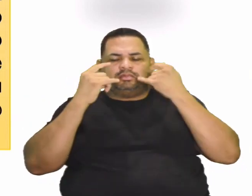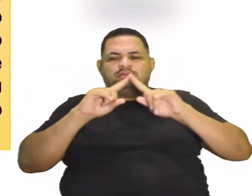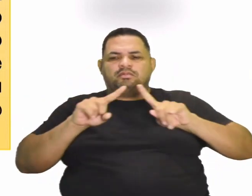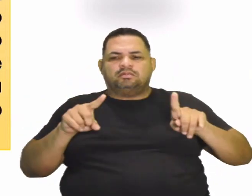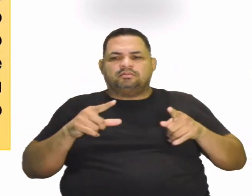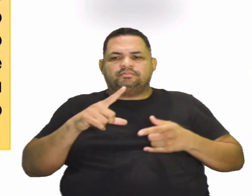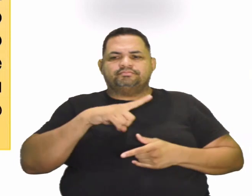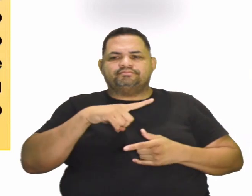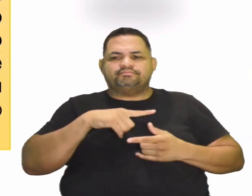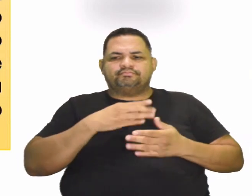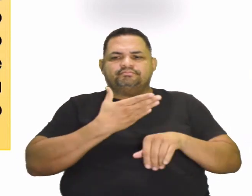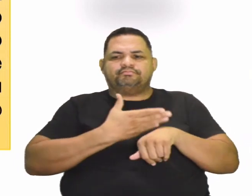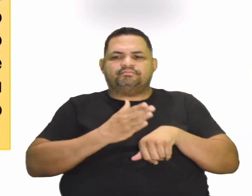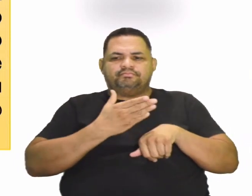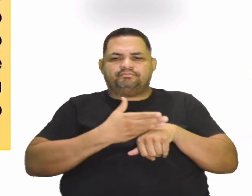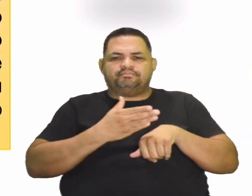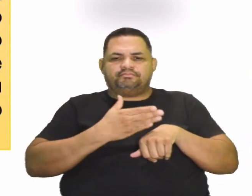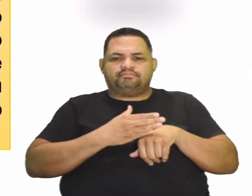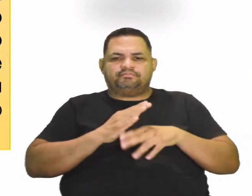ainda há muitas práticas de